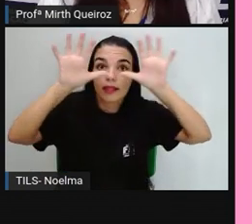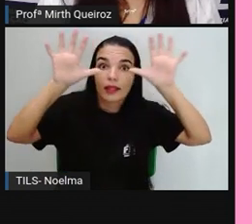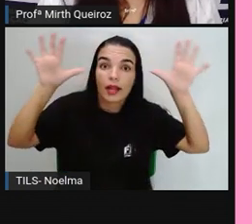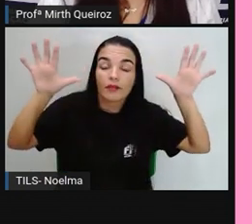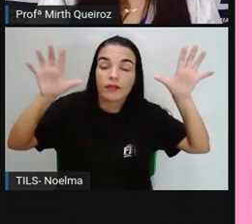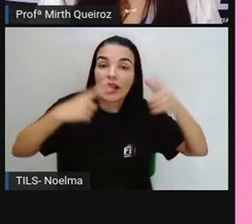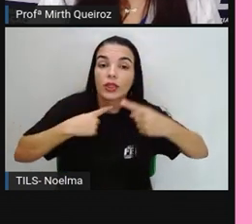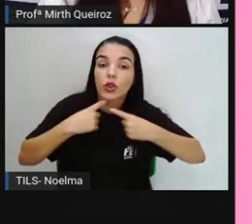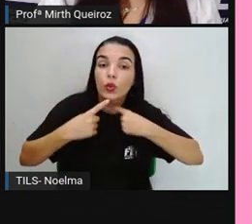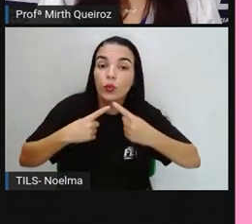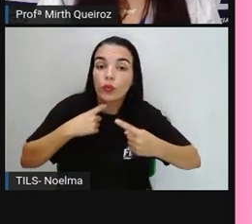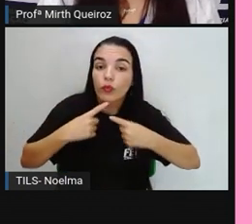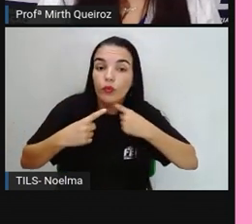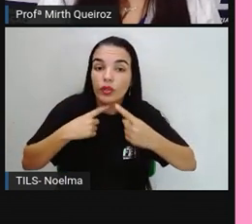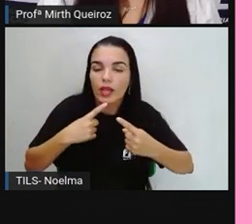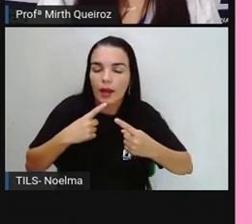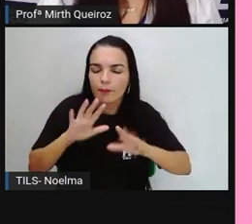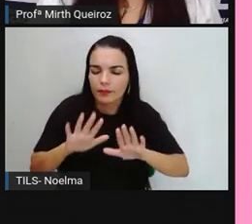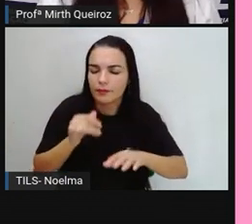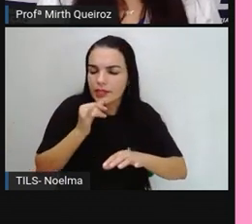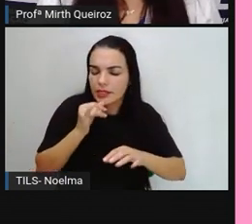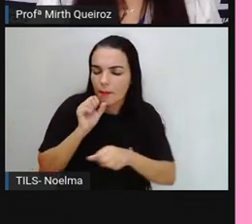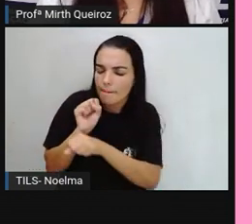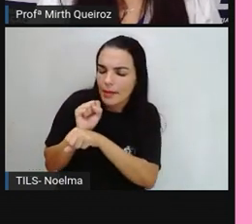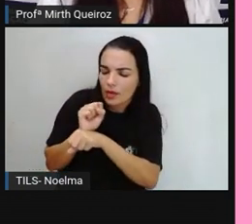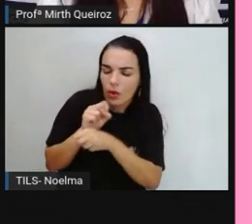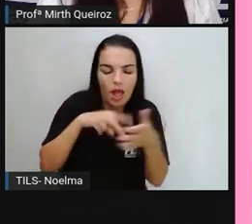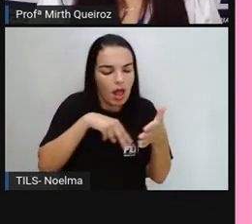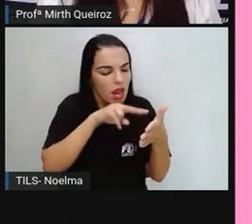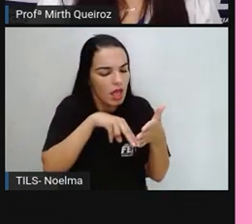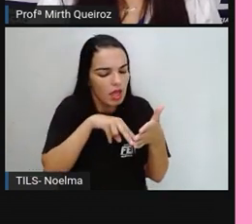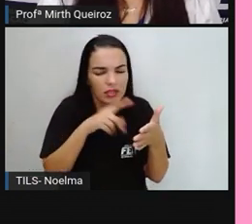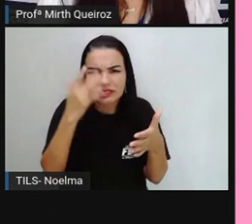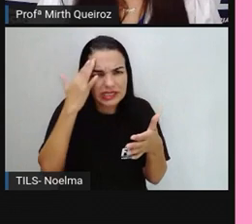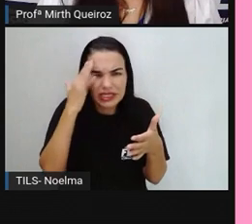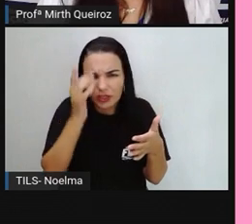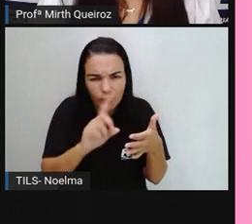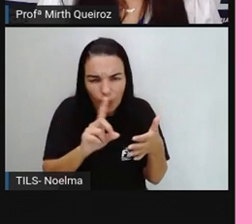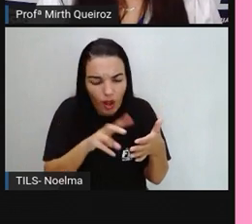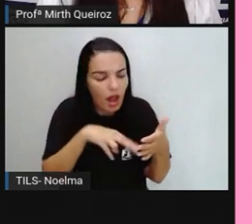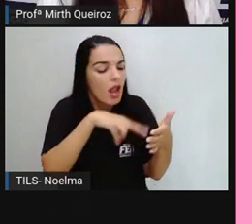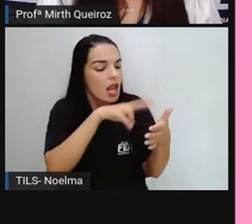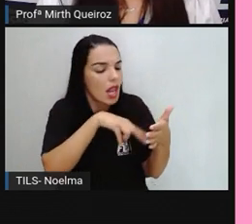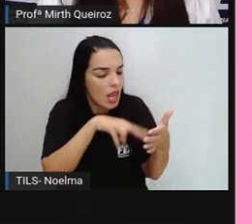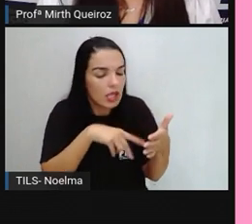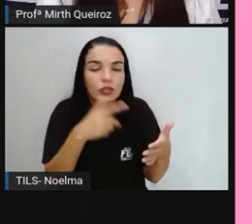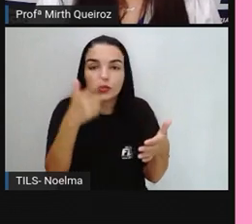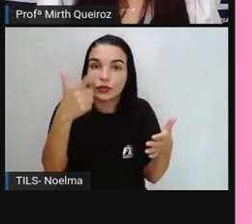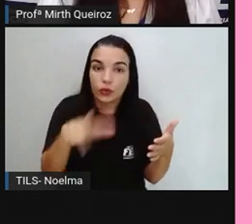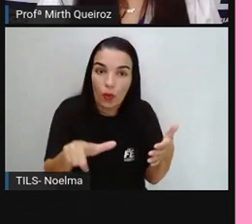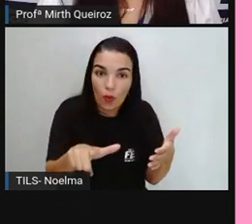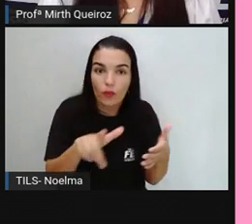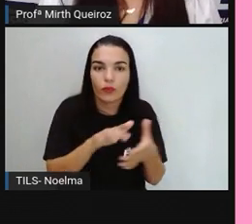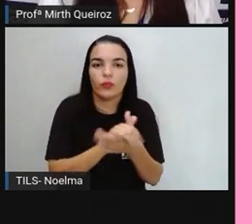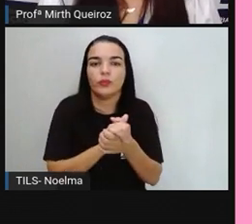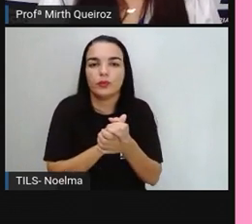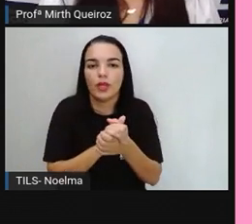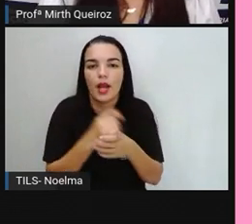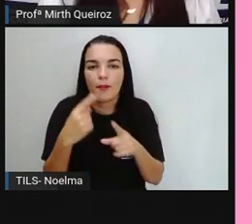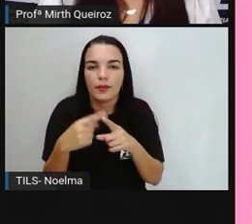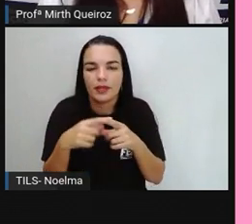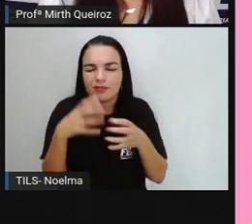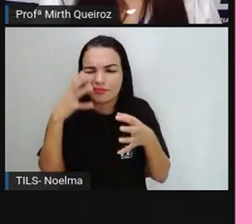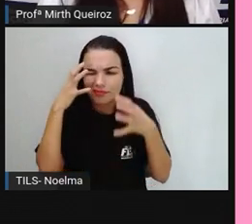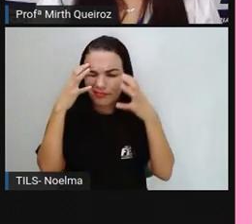sobre o texto, né? Dar uma pausinha ali, ler novamente o parágrafo, caso seja necessário, reler as partes